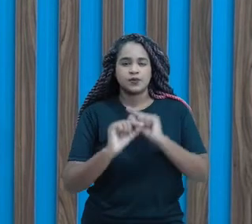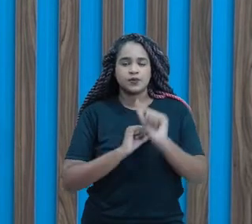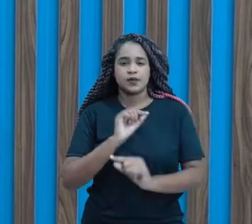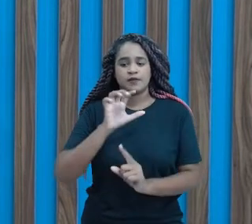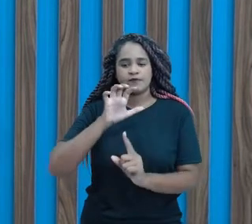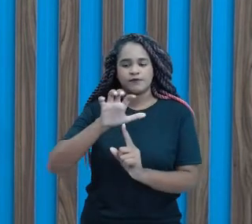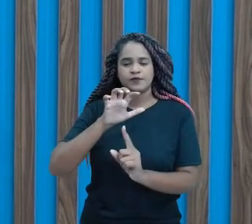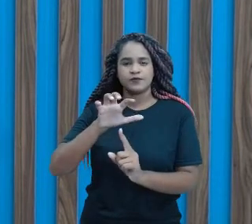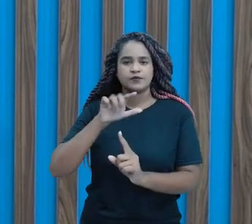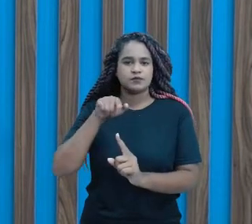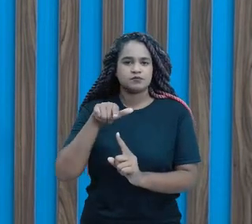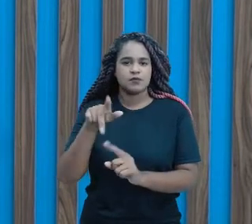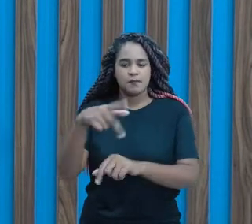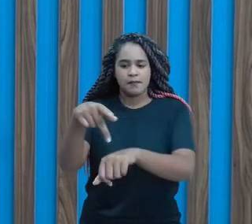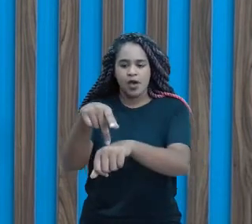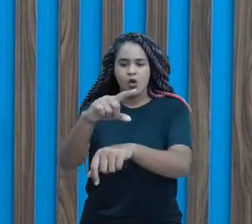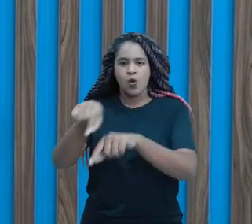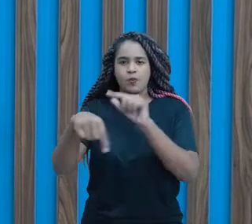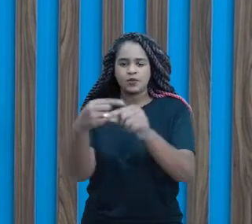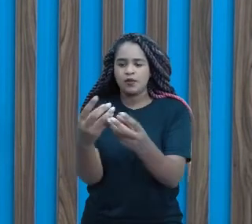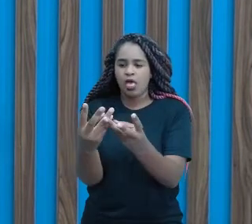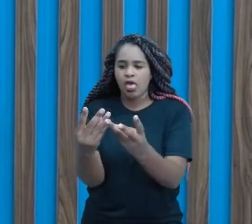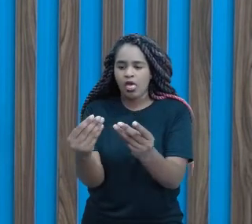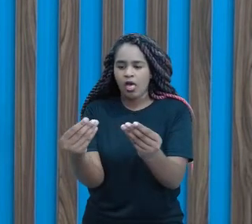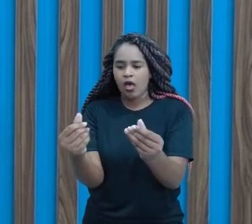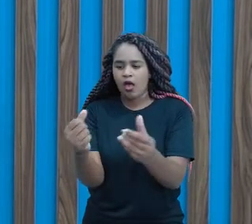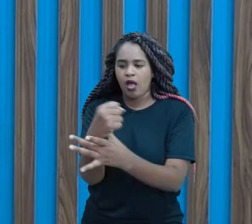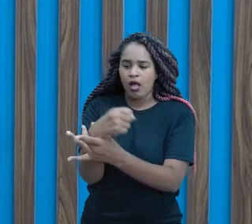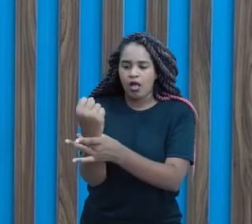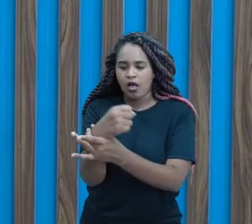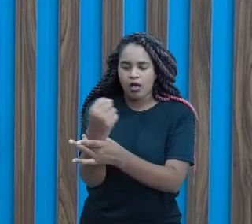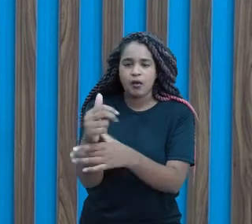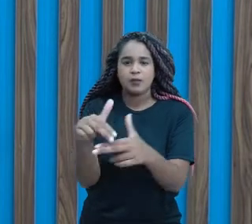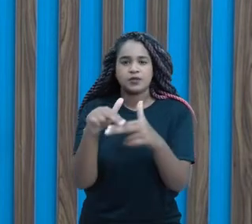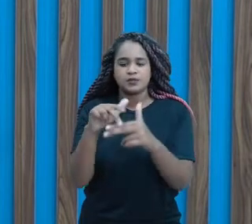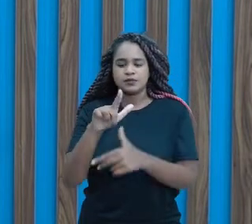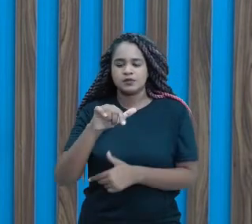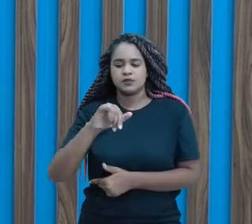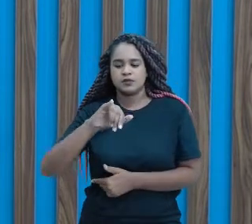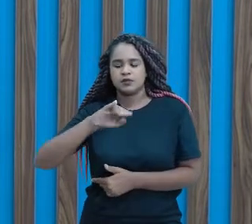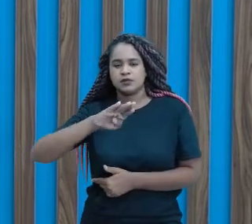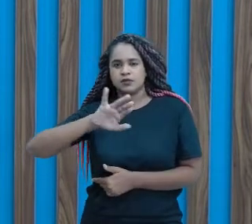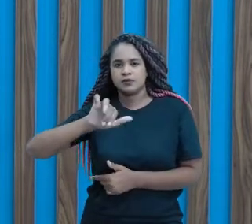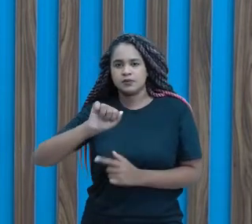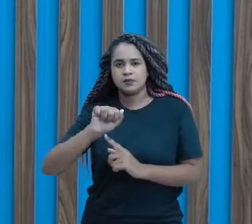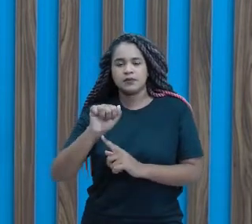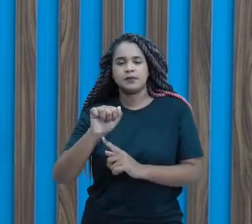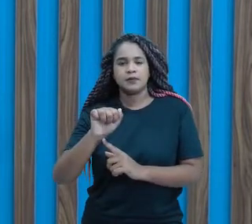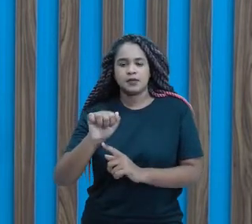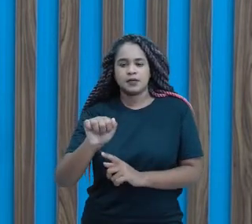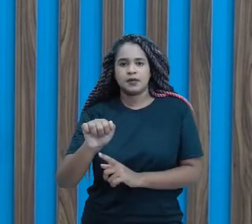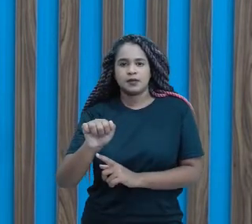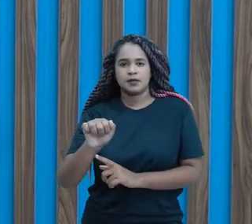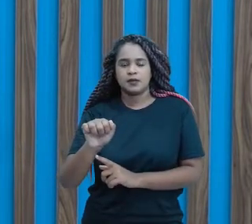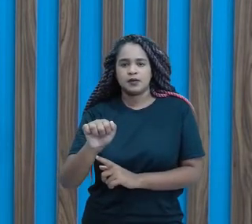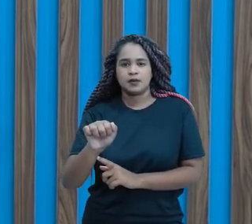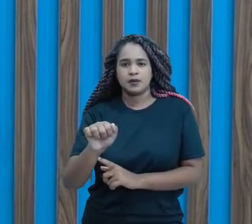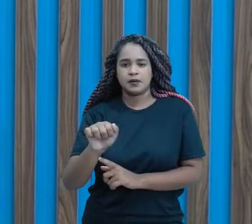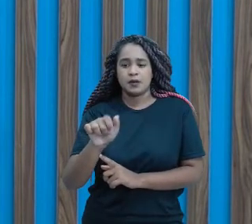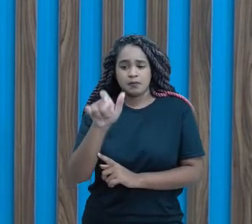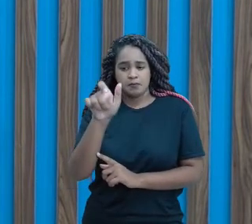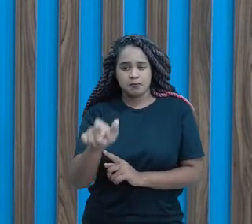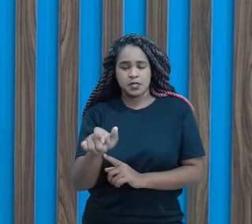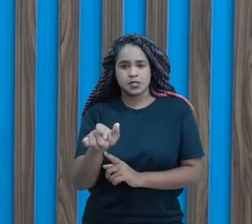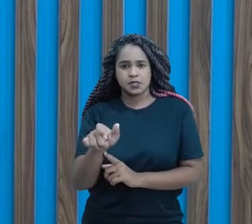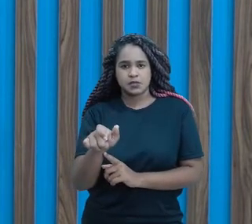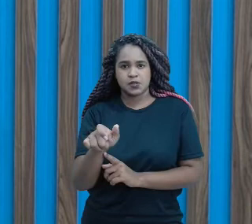uma desestabilização, que levou, no caso da Líbia, né, à prisão, né, e mais na frente a morte, né, do